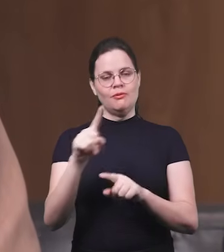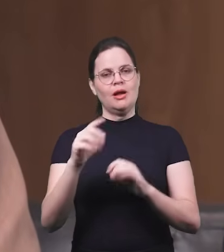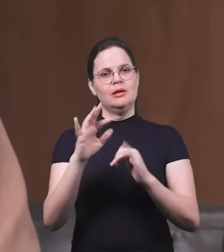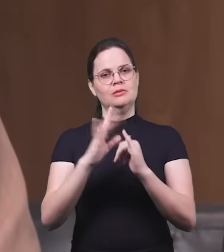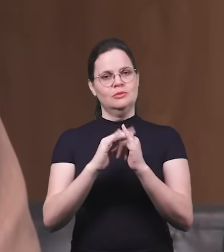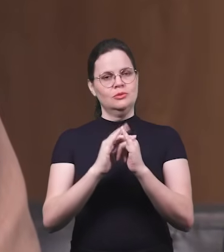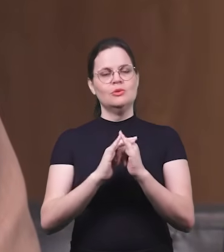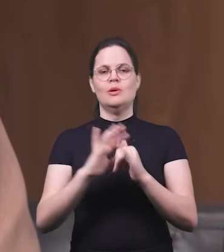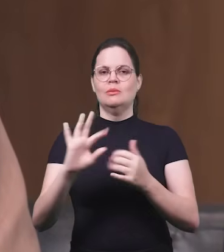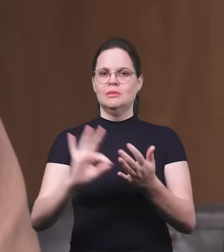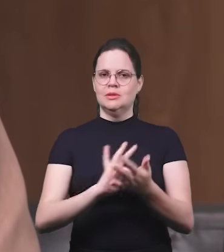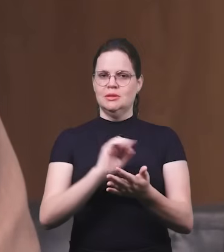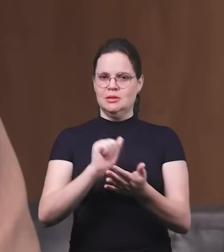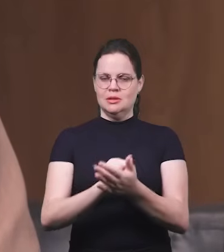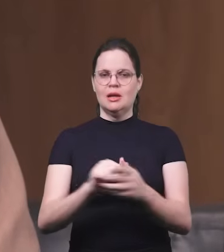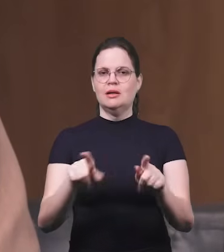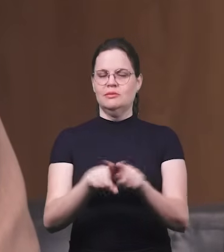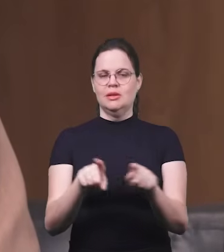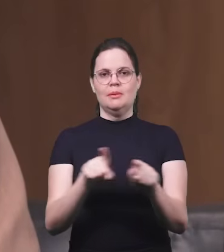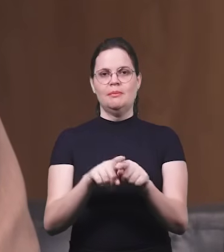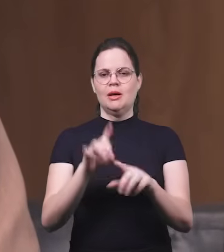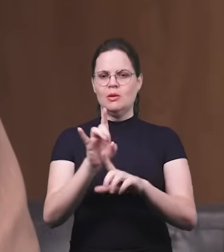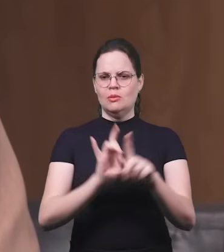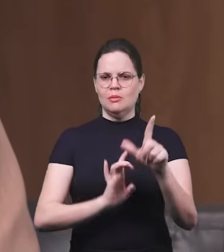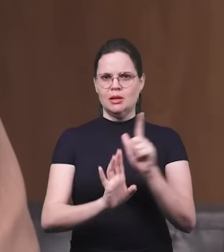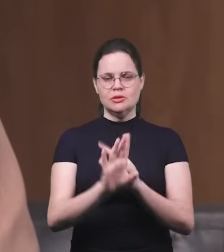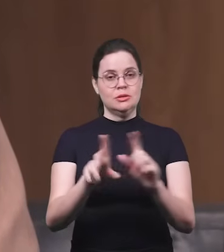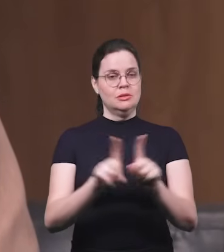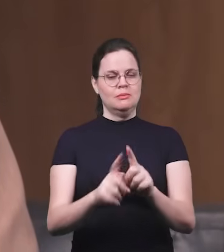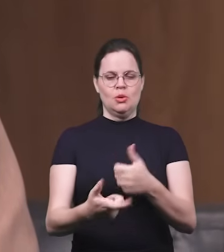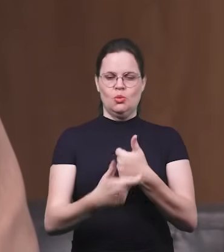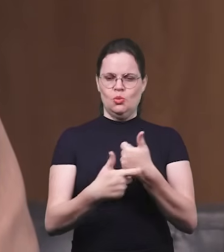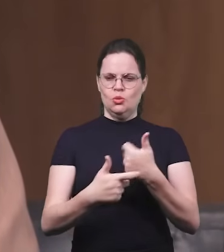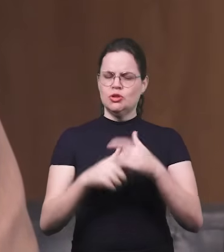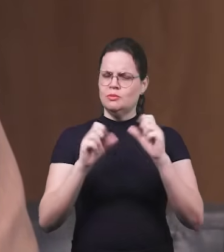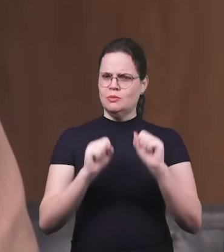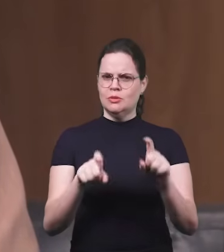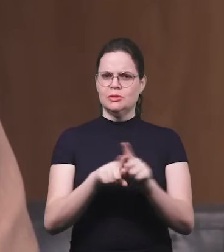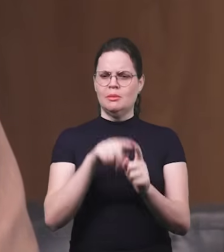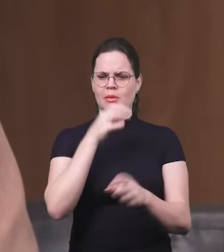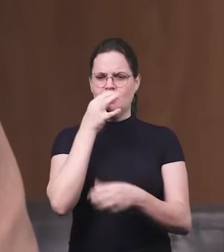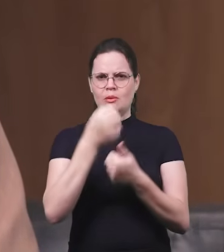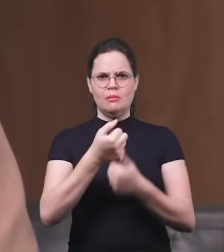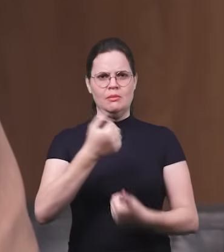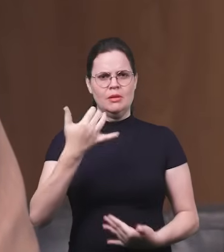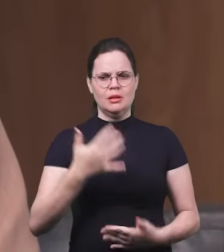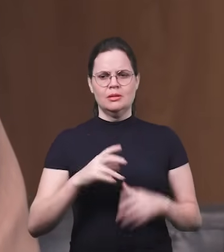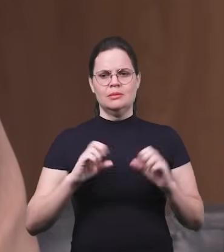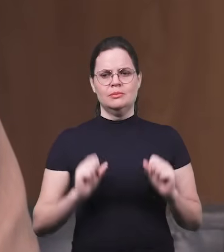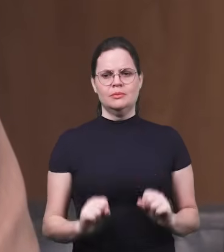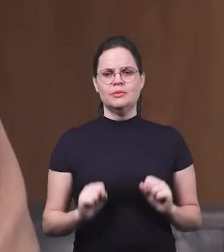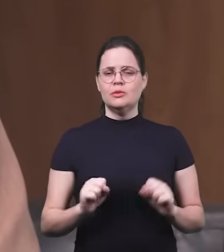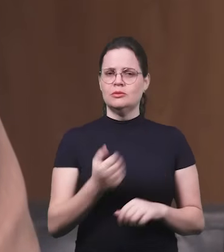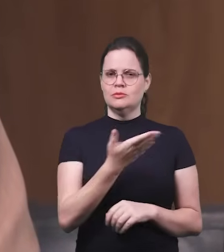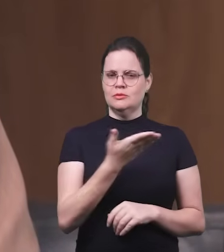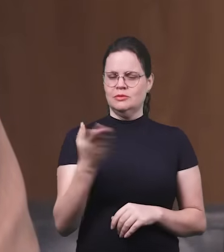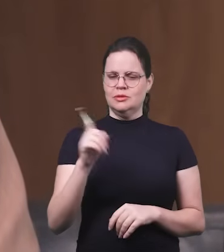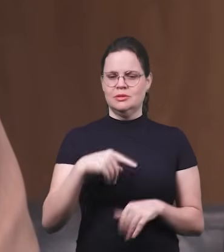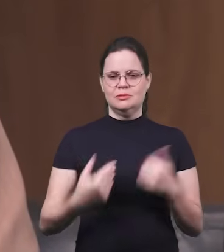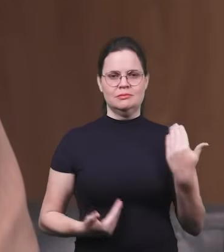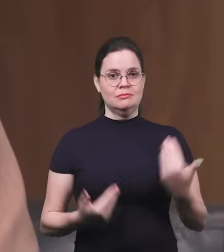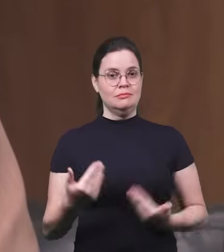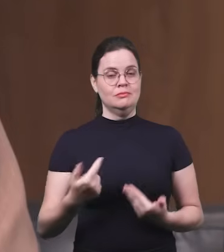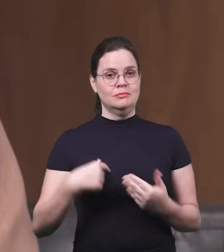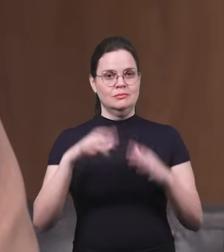sigam o nosso canal no YouTube, compartilhe este conteúdo e curta, e possa até fazer algum comentário que o irmão,